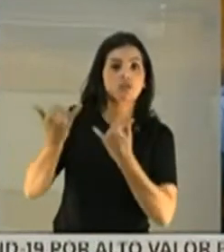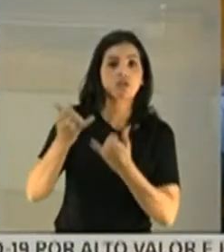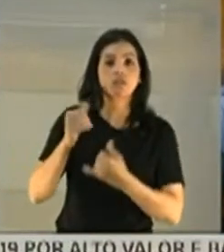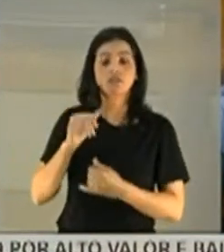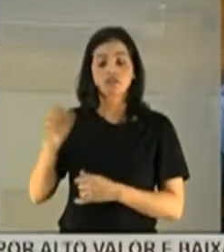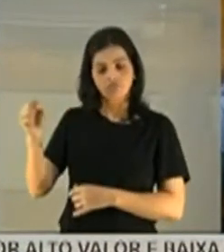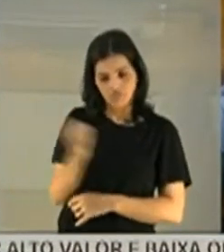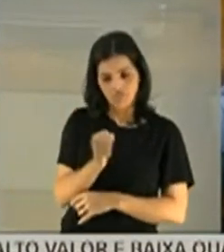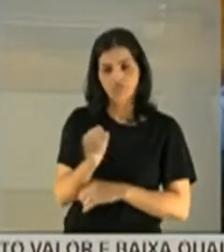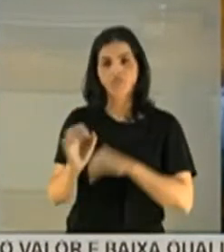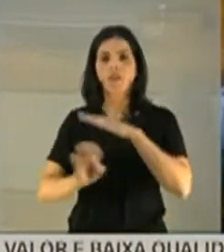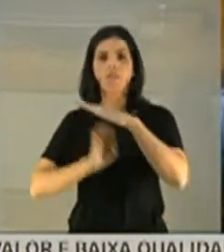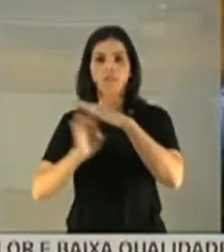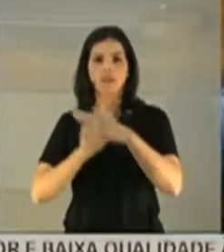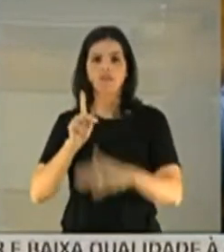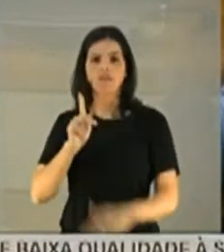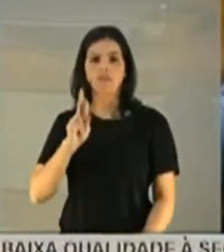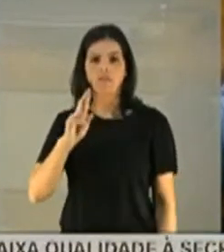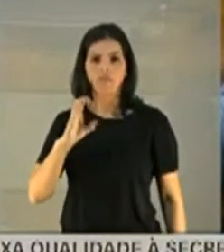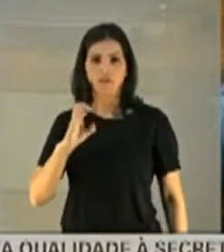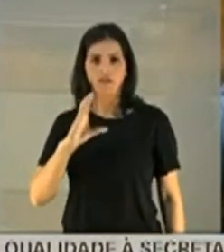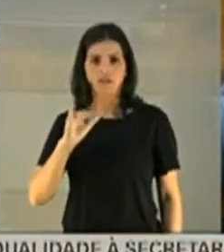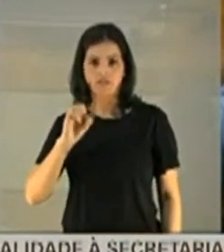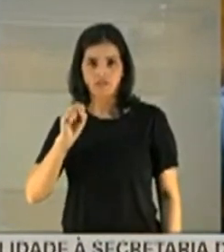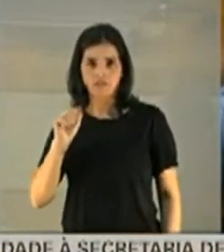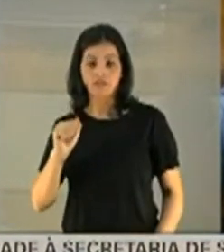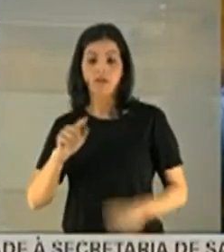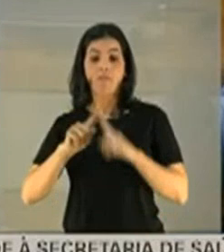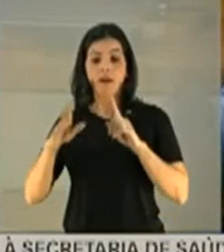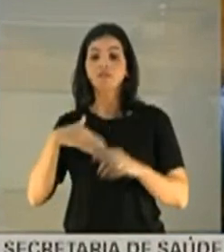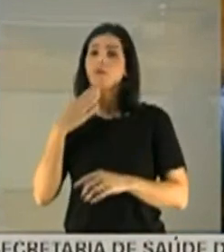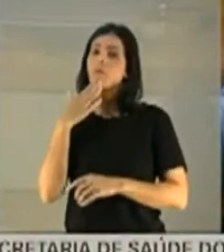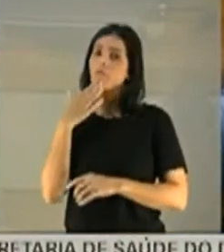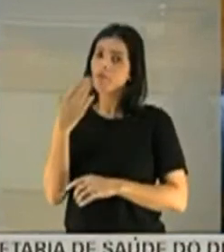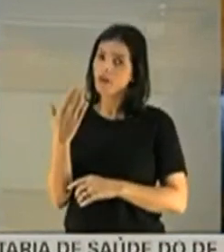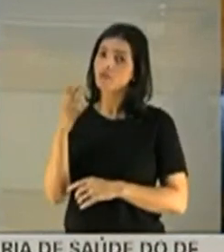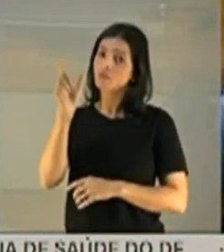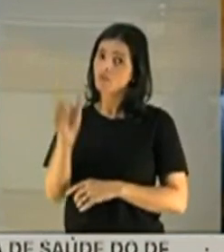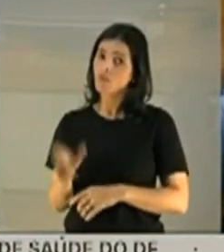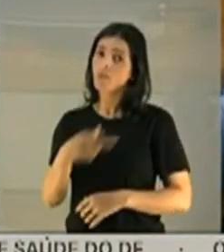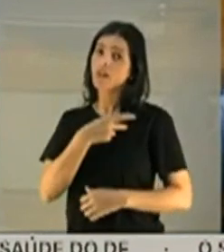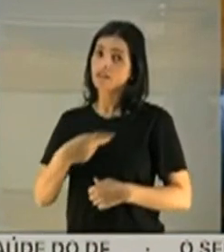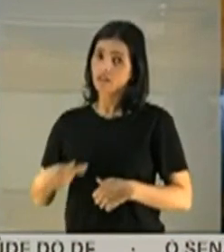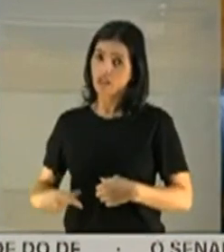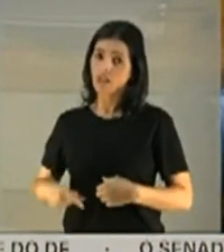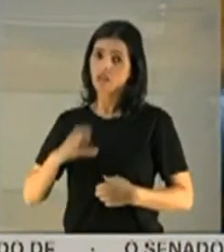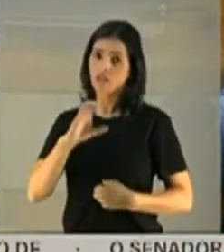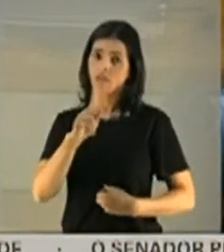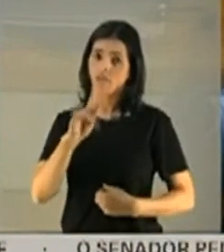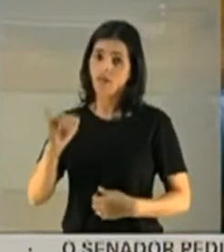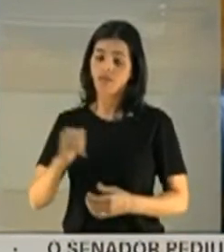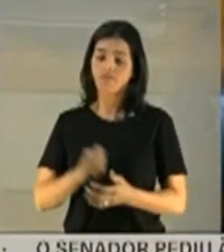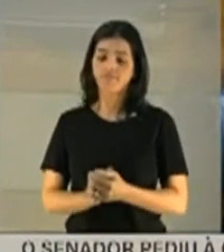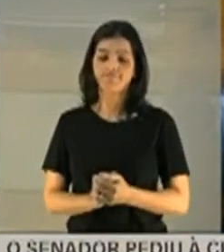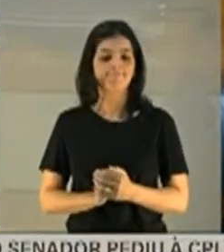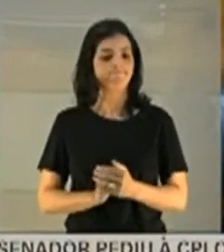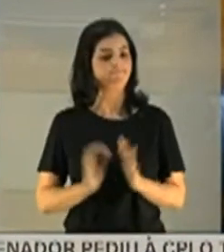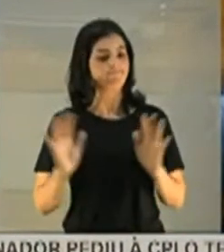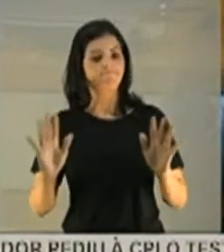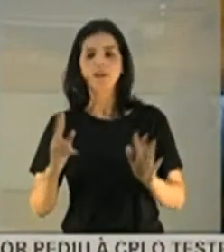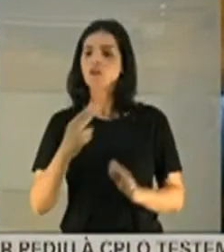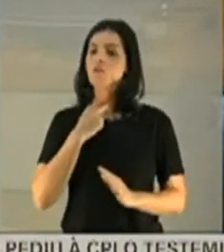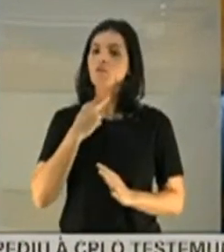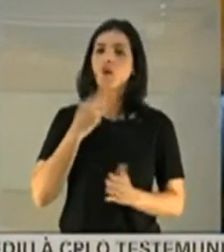Precisa aqui, mas eu faço um apelo ao comando dessa CPI. Nós não podemos ter